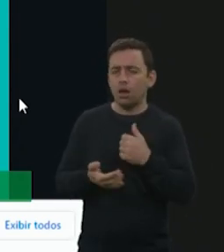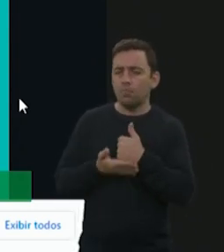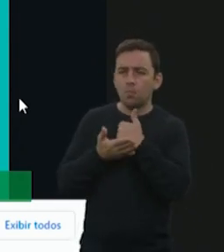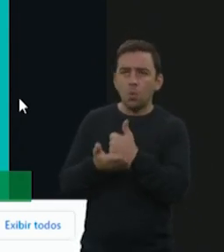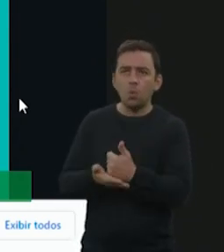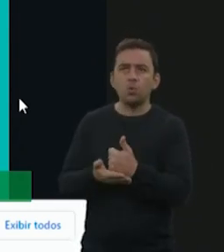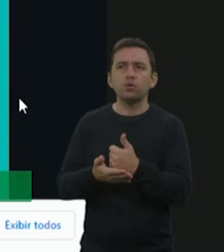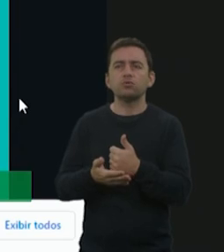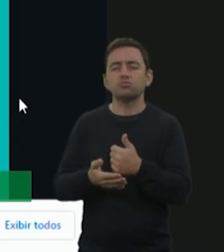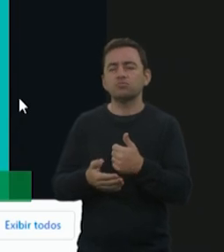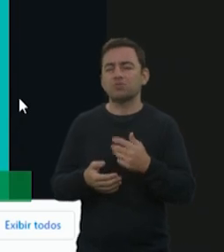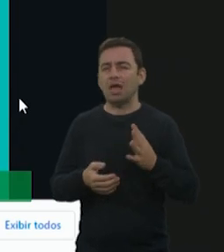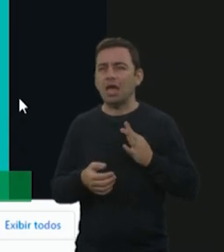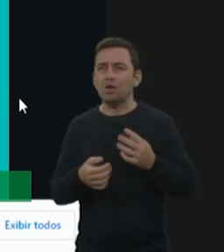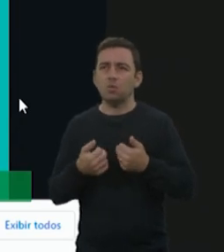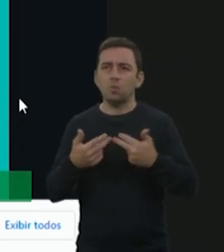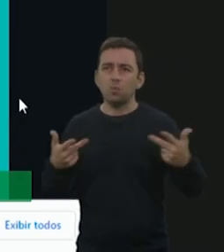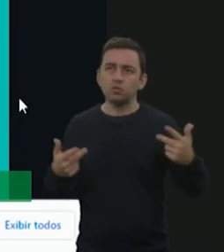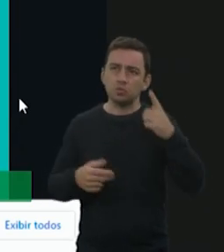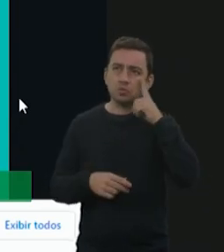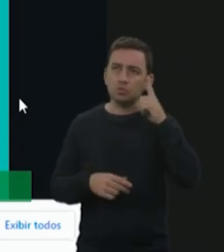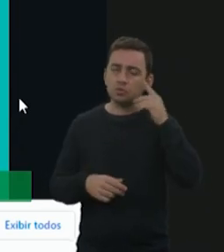capacitações e nas dúvidas que surgem no dia a dia.